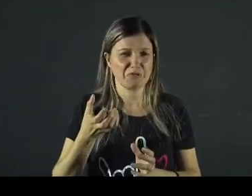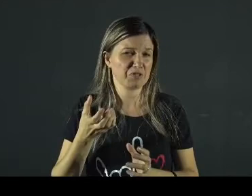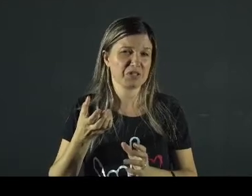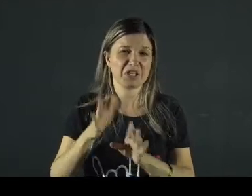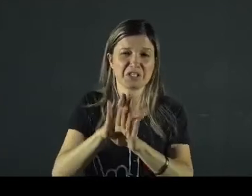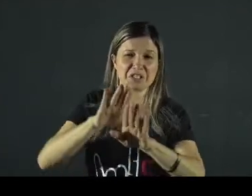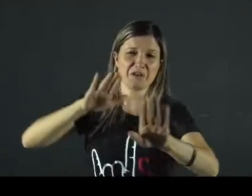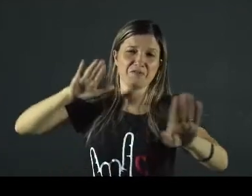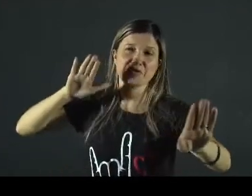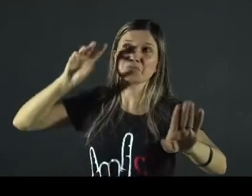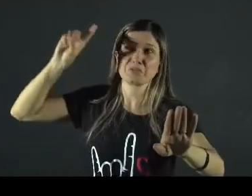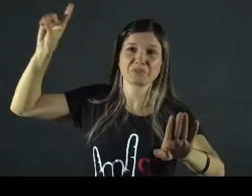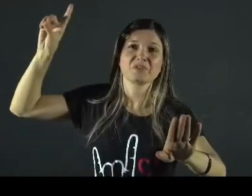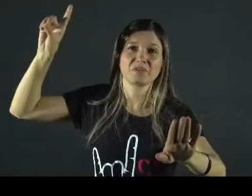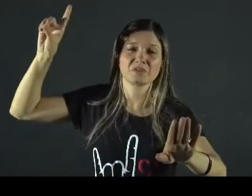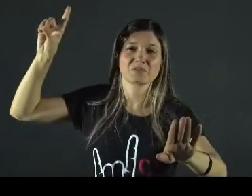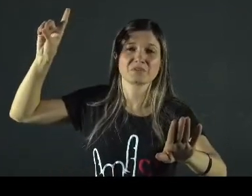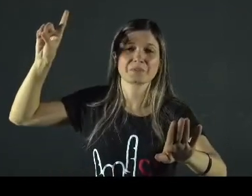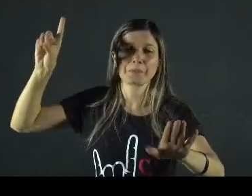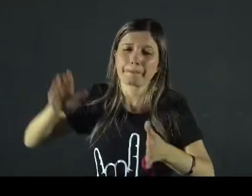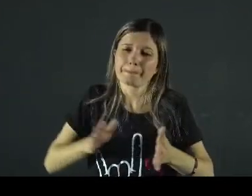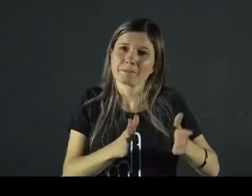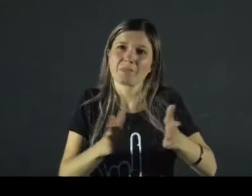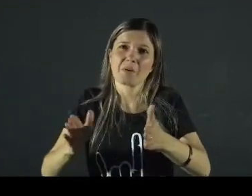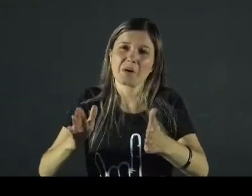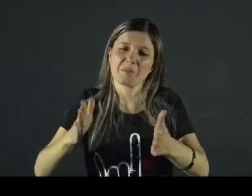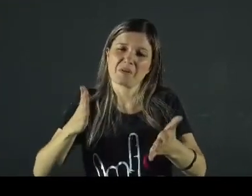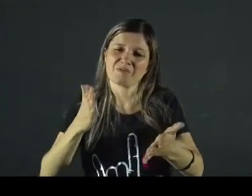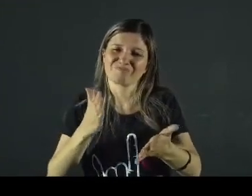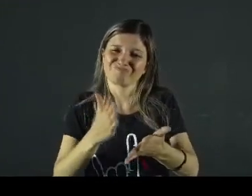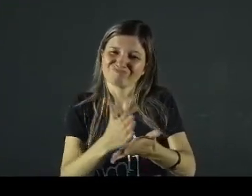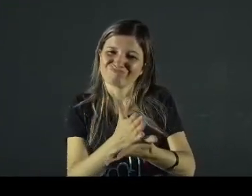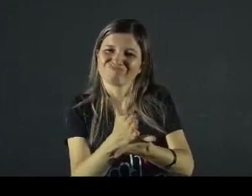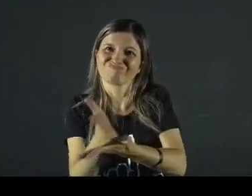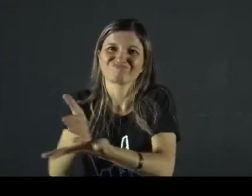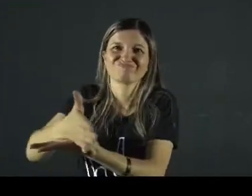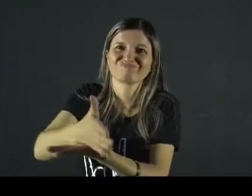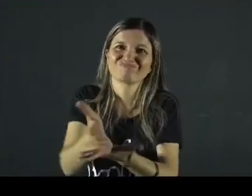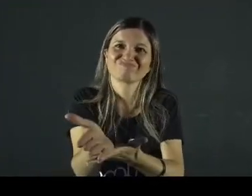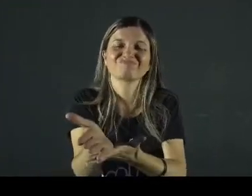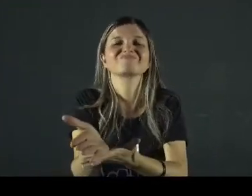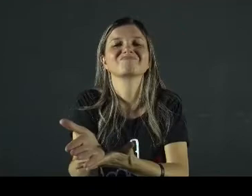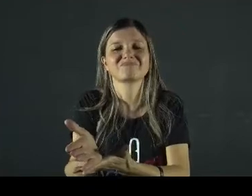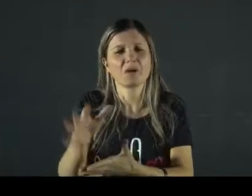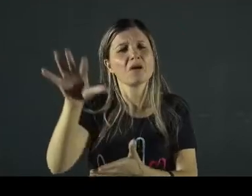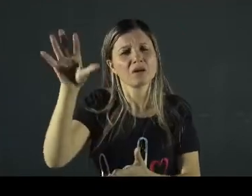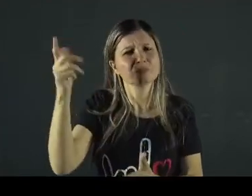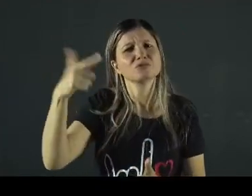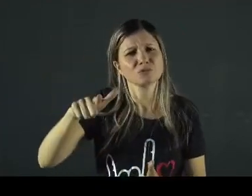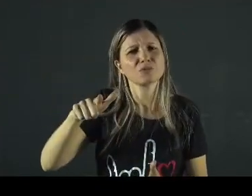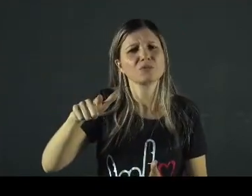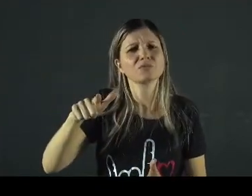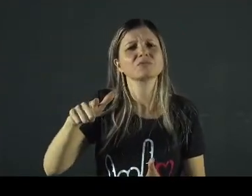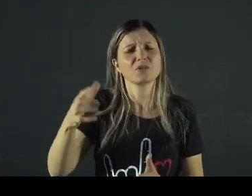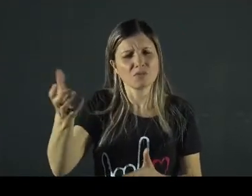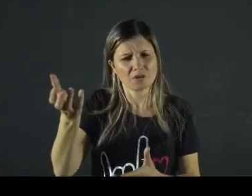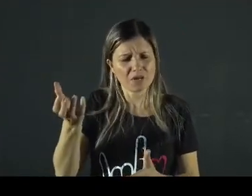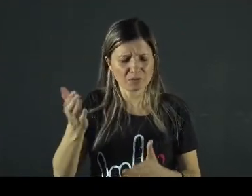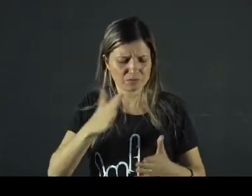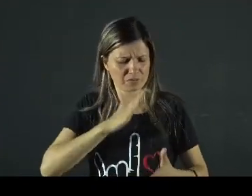afastado dos caminhos do Senhor também, e quer reconciliar com Ele, coloca a sua mão no coração, me permita orar por